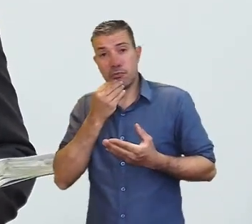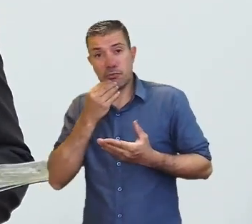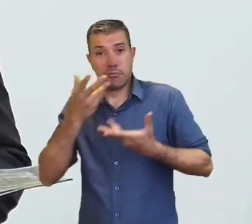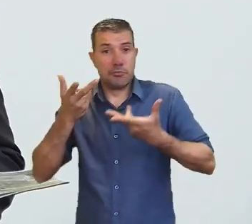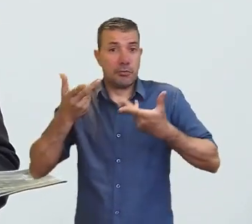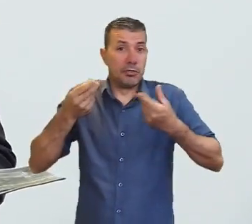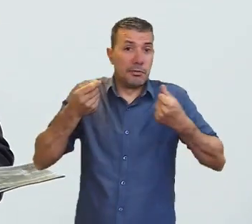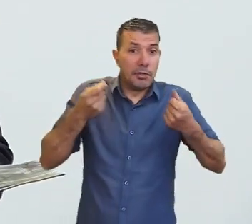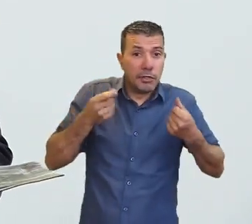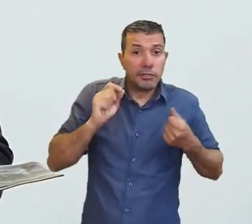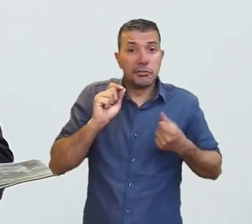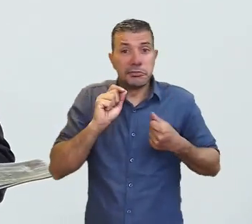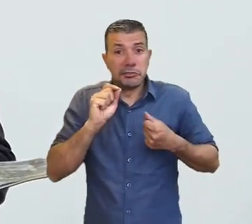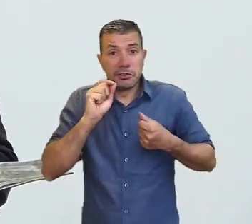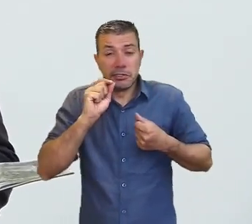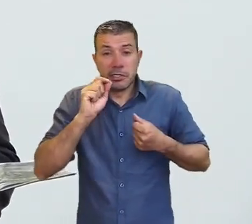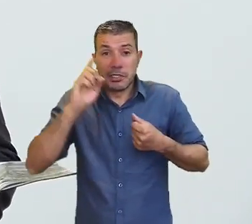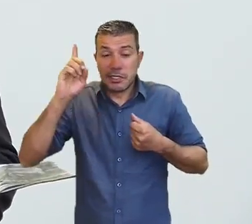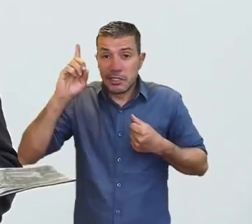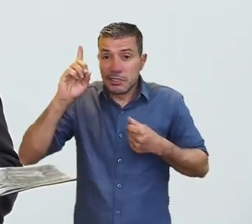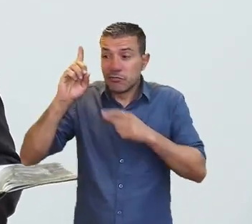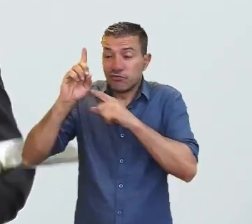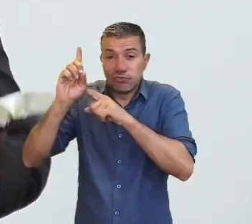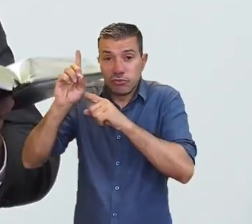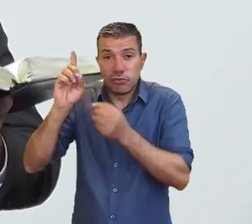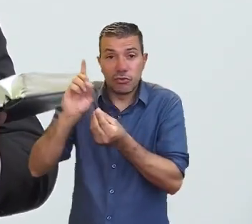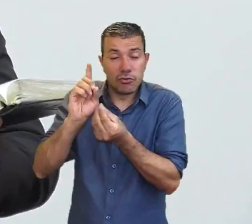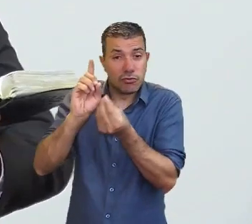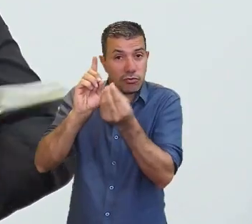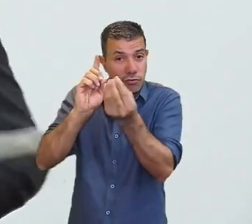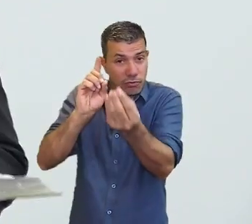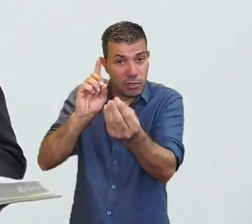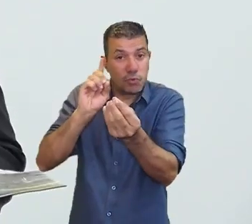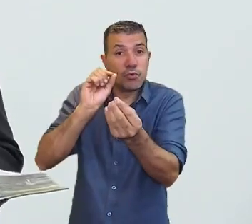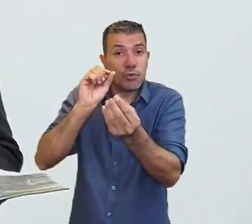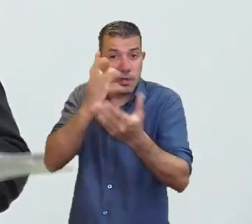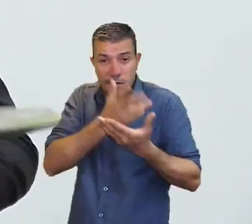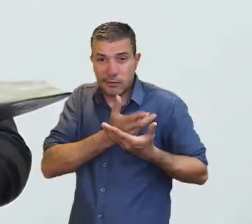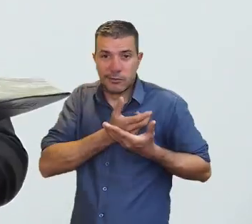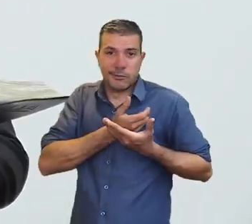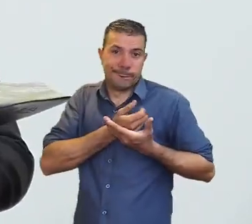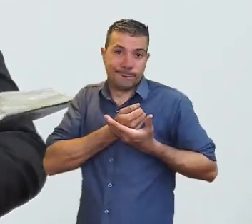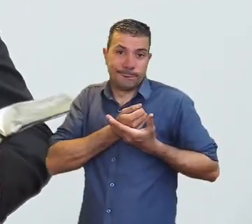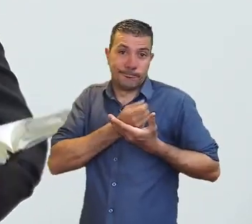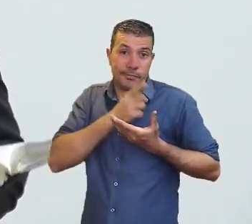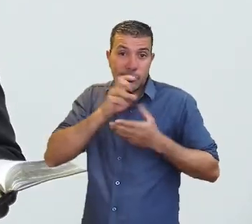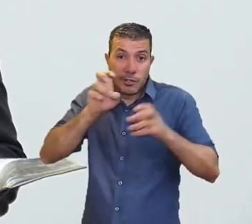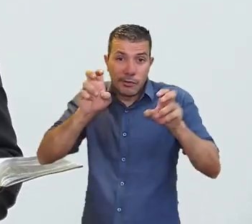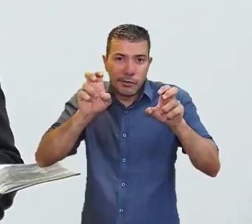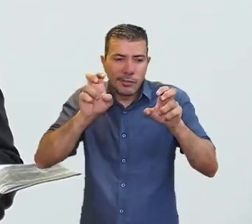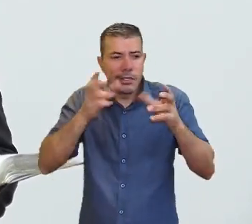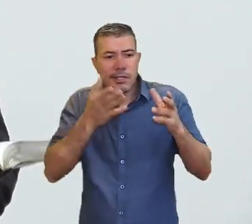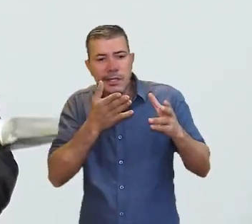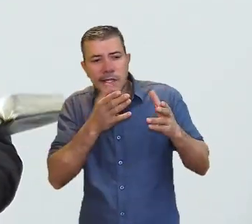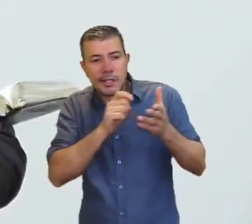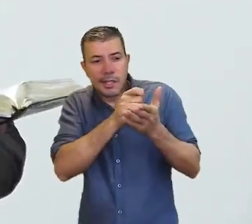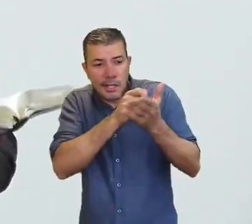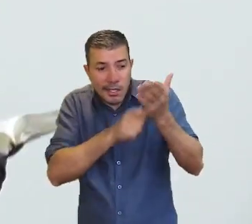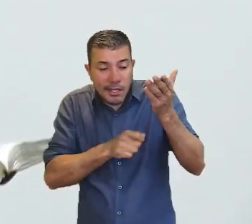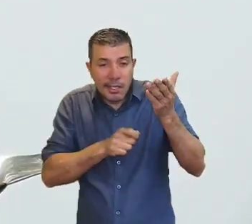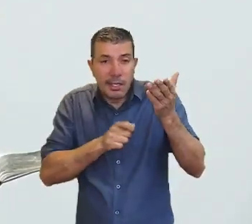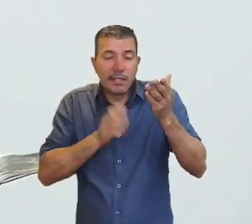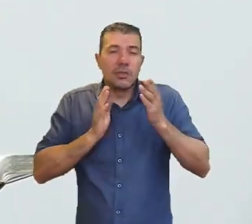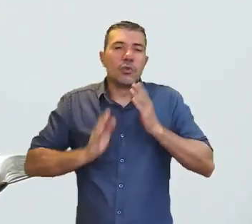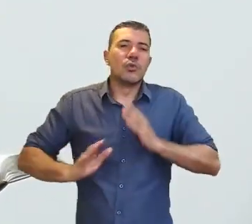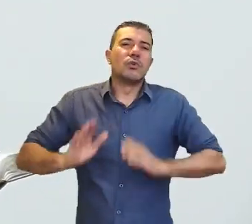melhores oportunidades. Ele nos proporcionará também a salvação. O mesmo texto que diz que Ele nos faz deitar em